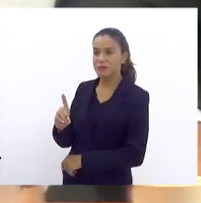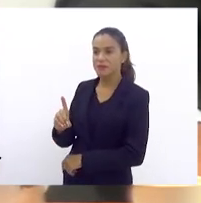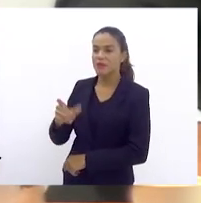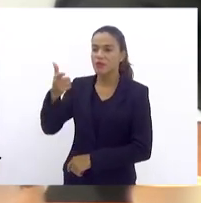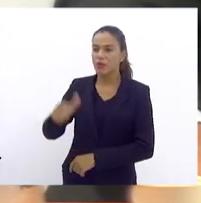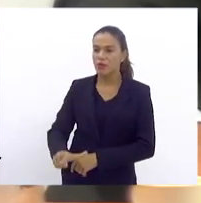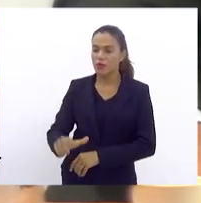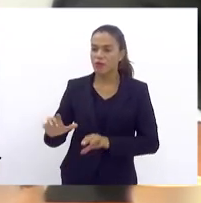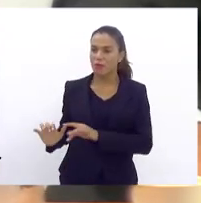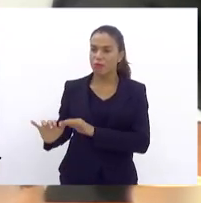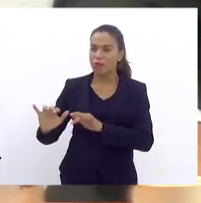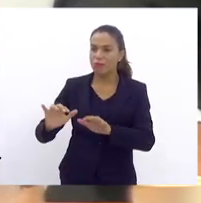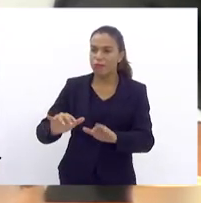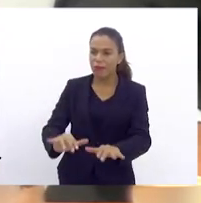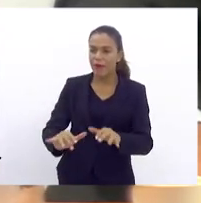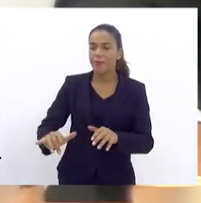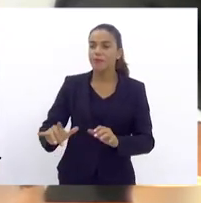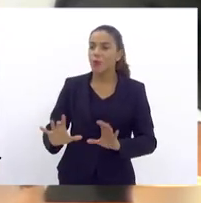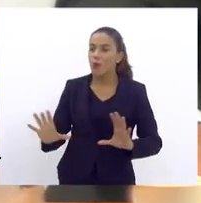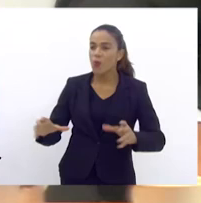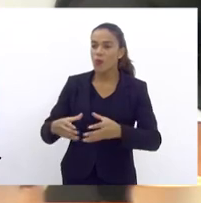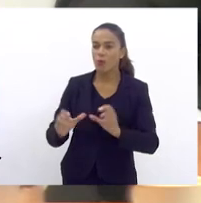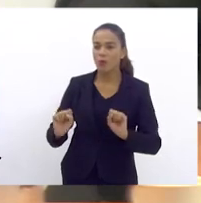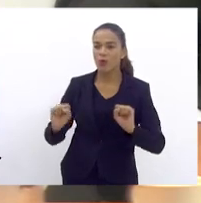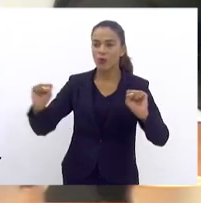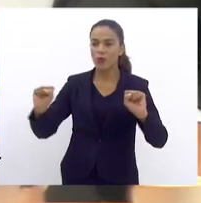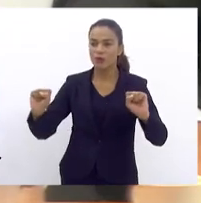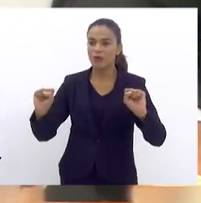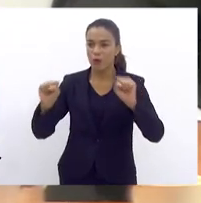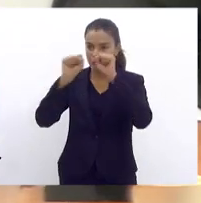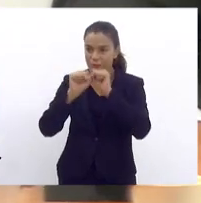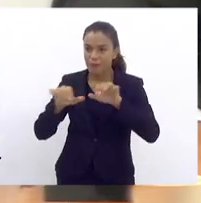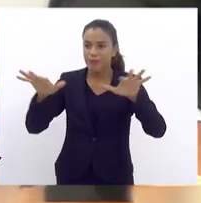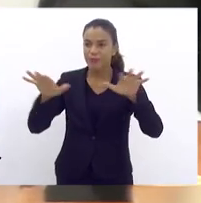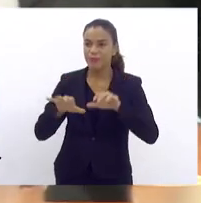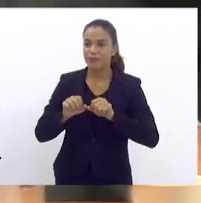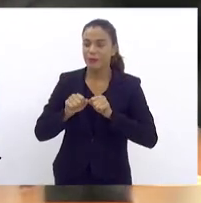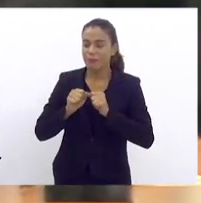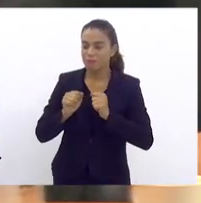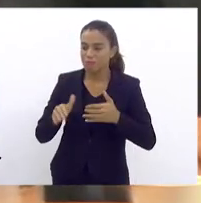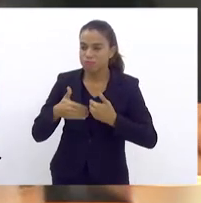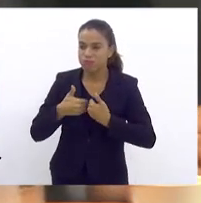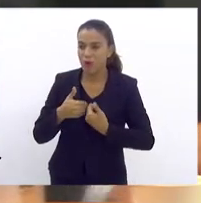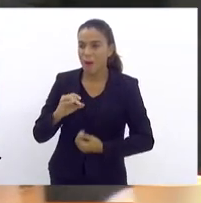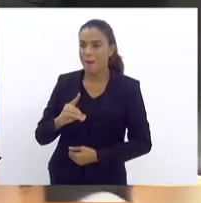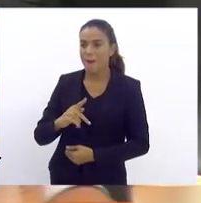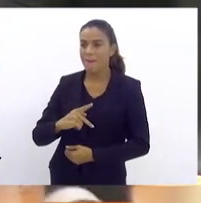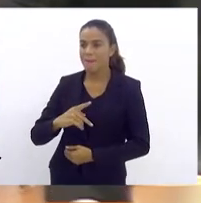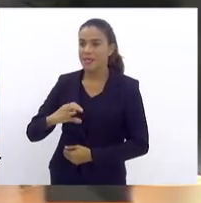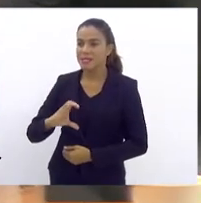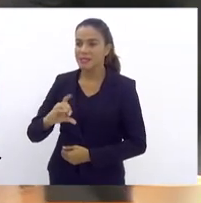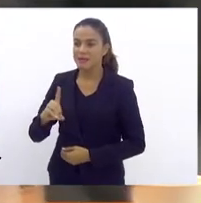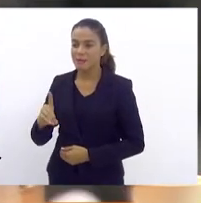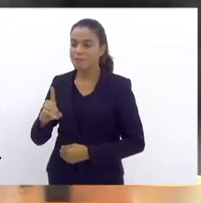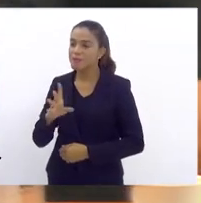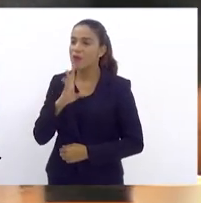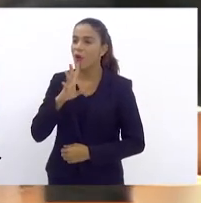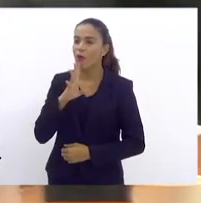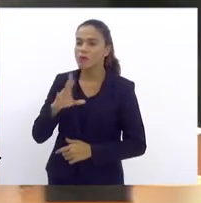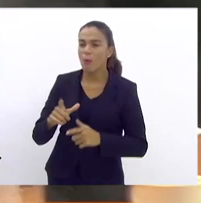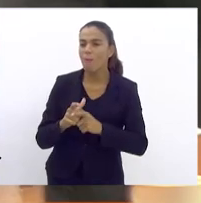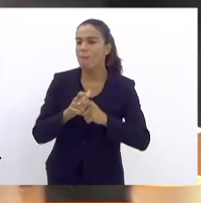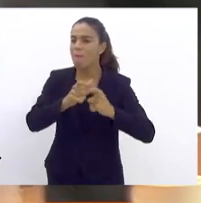ao Maracanã grupo de torcedores autista e pcd para conhecer o maior estádio do mundo então